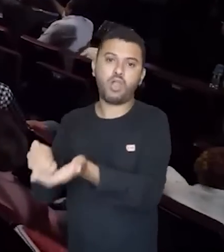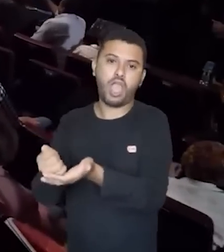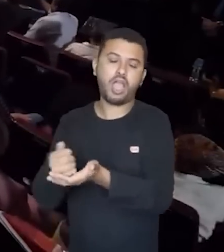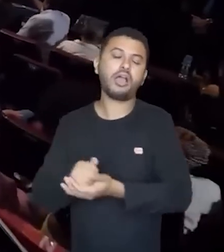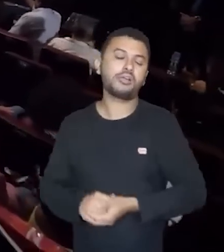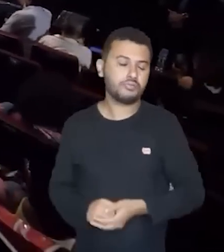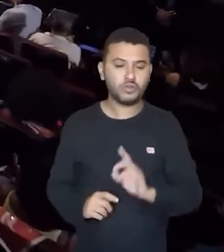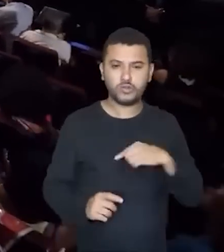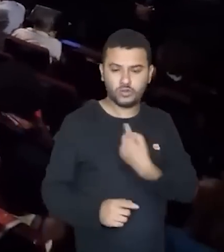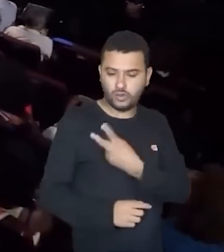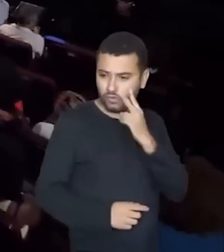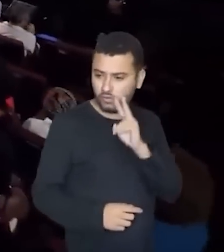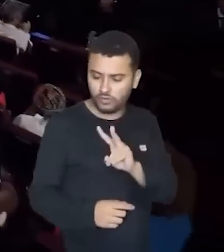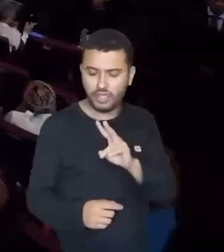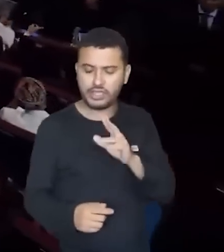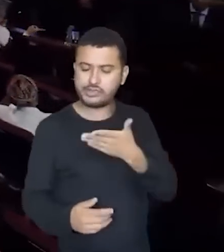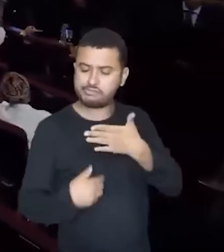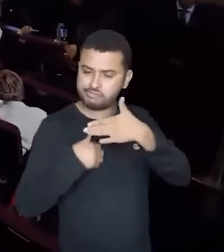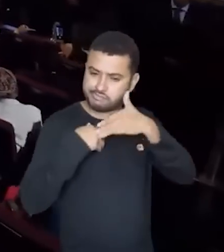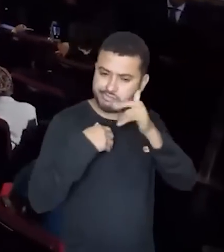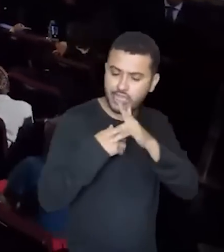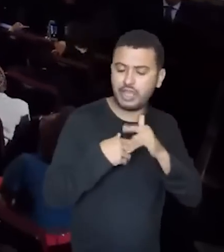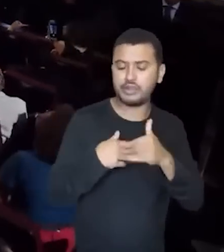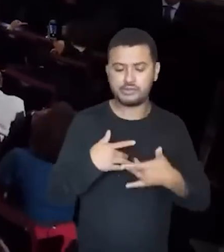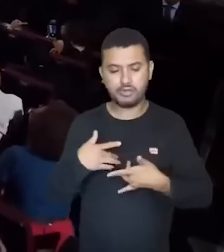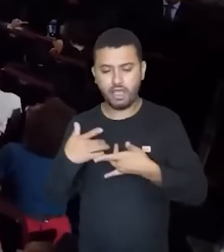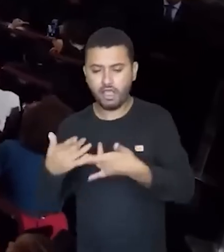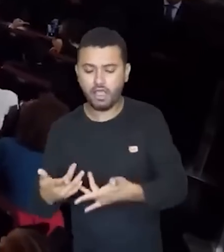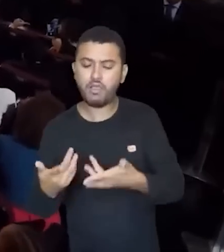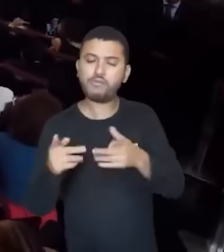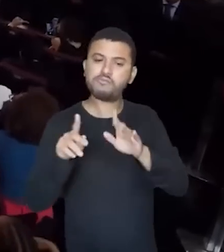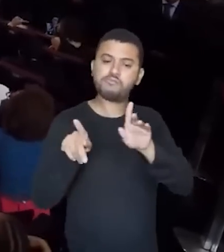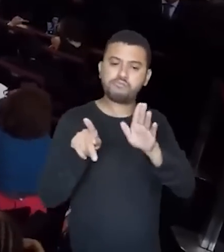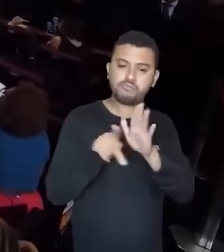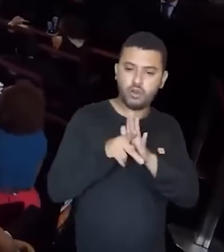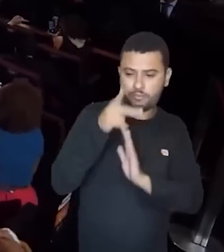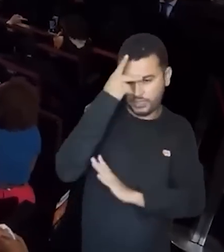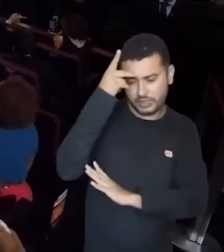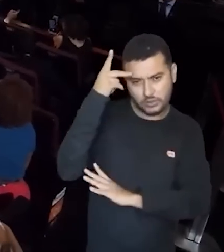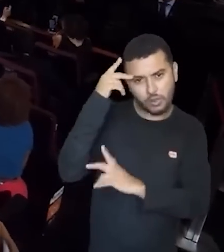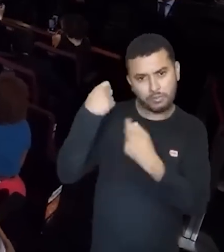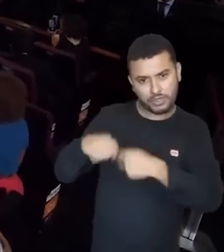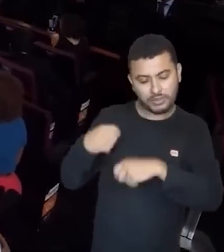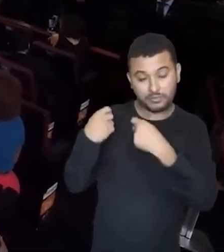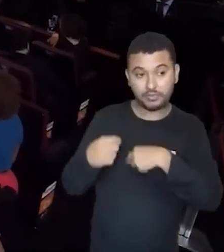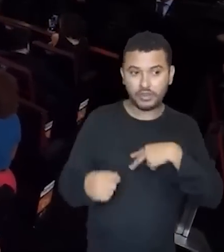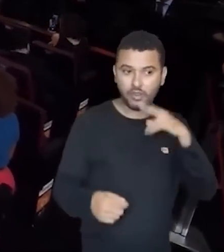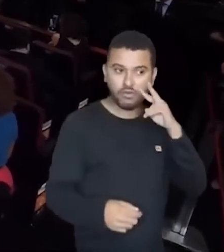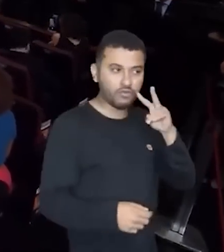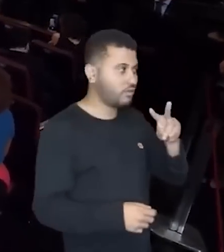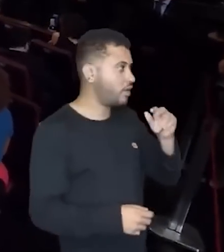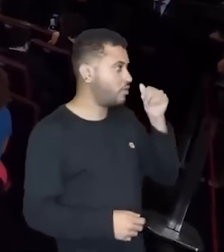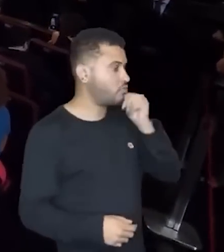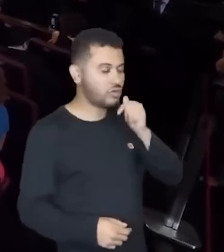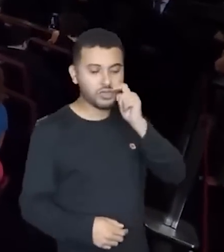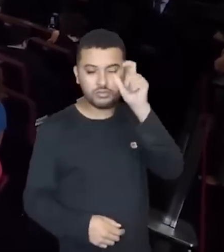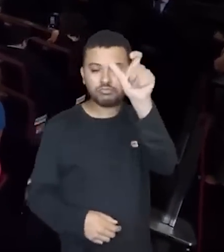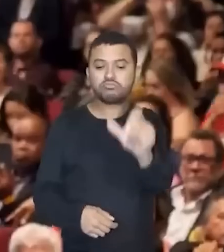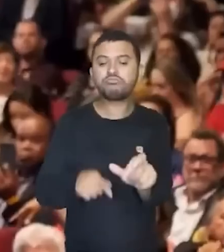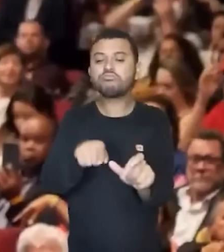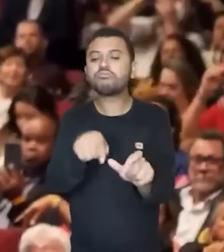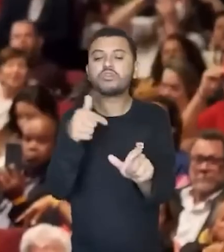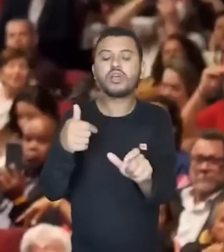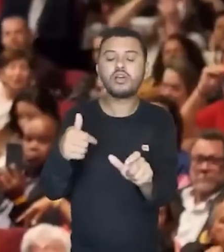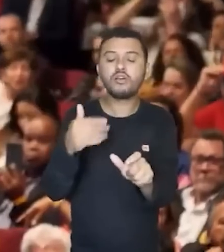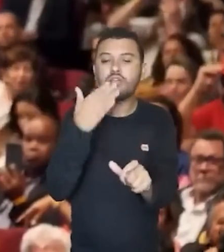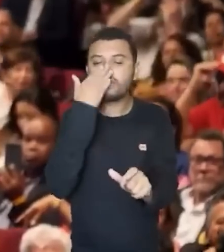mais meigo, mais fraterno, mais carinhoso com essas pessoas. Eu, quando vejo essa menina aqui na frente, vocês não estão